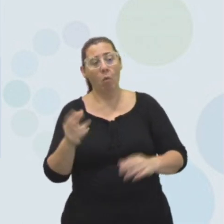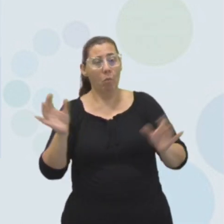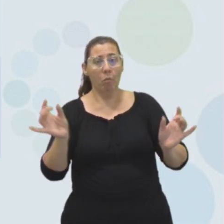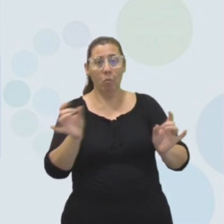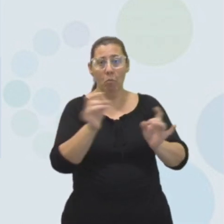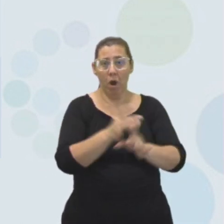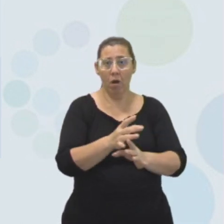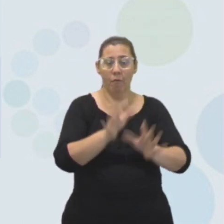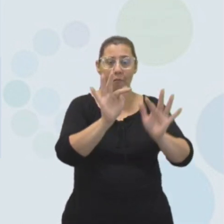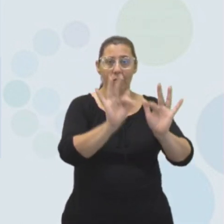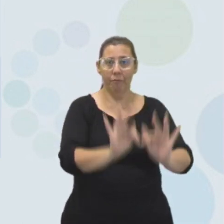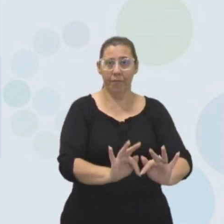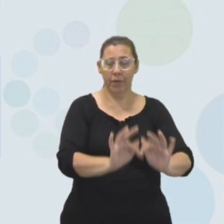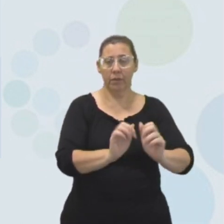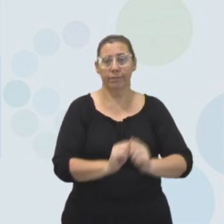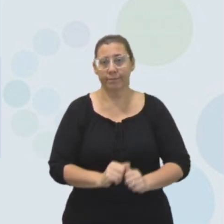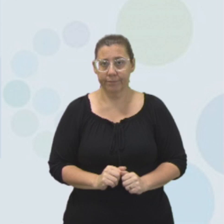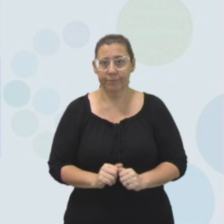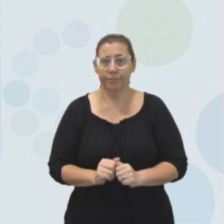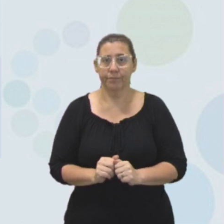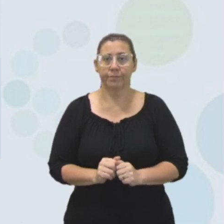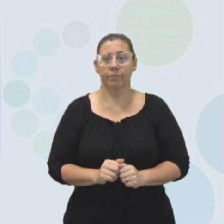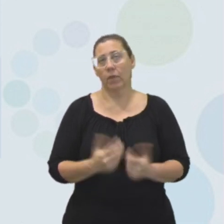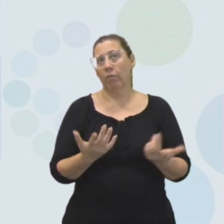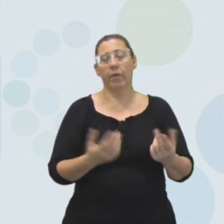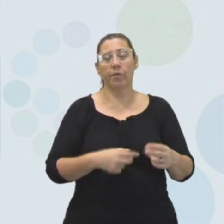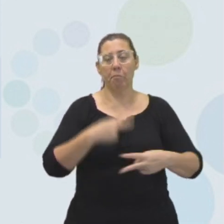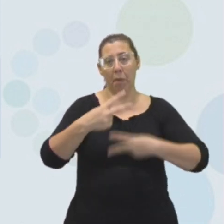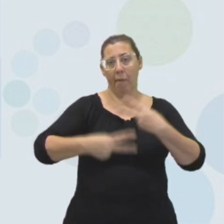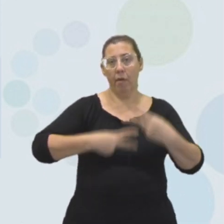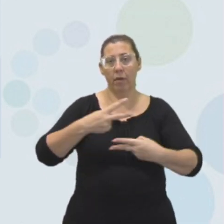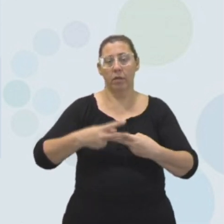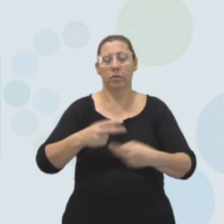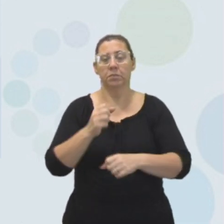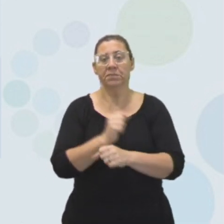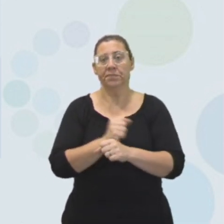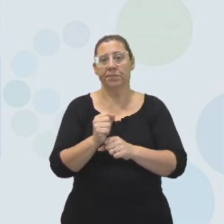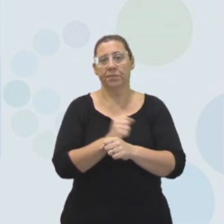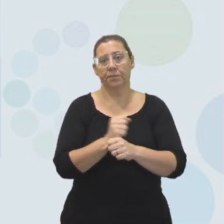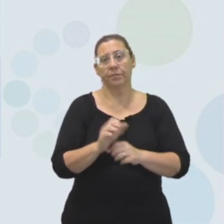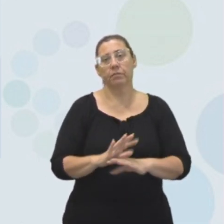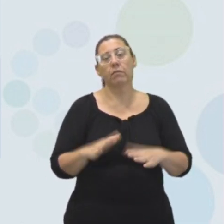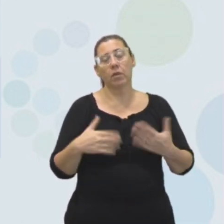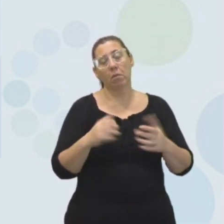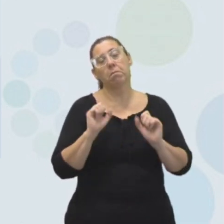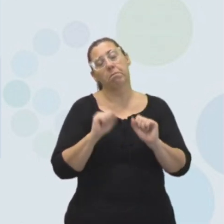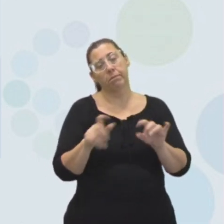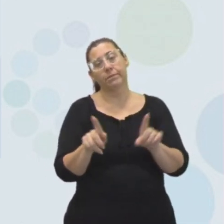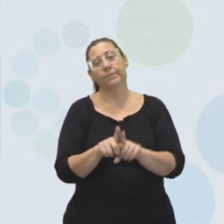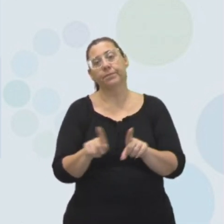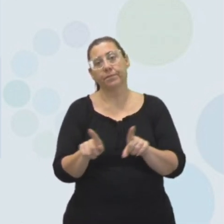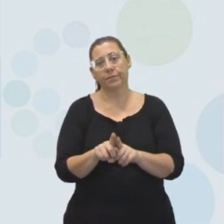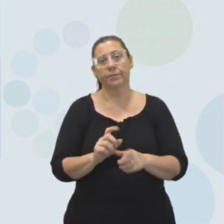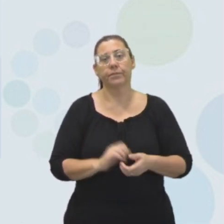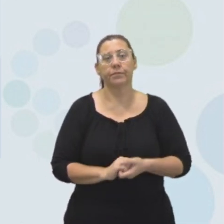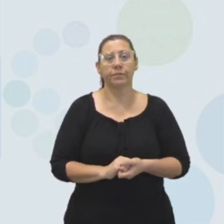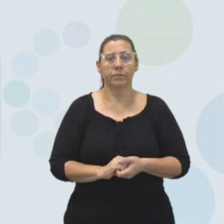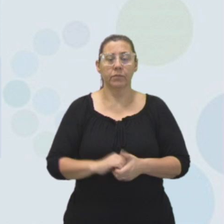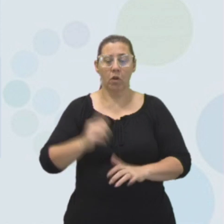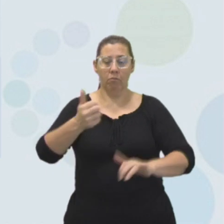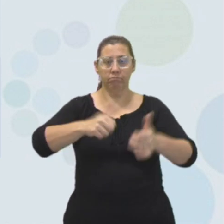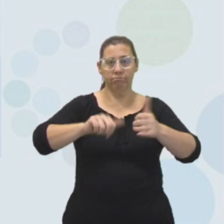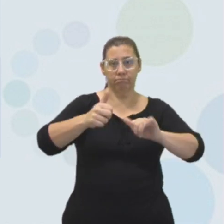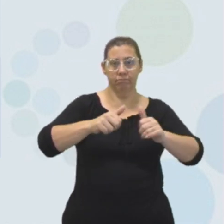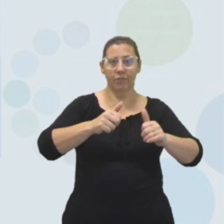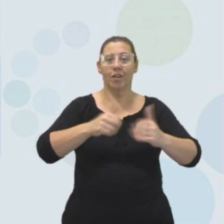final de determinado bimestre, né, do ano letivo. Então, esse vídeo também pode ter essa finalidade de avaliar